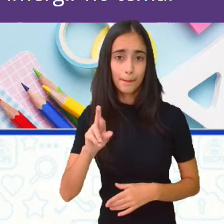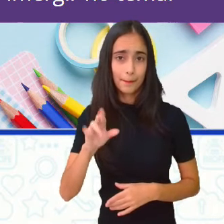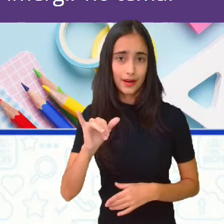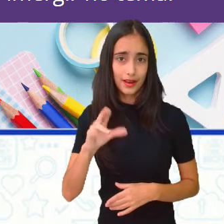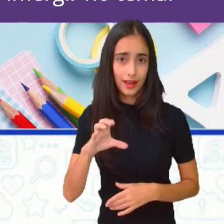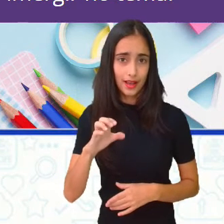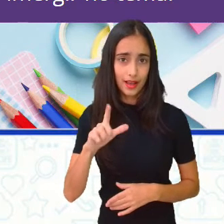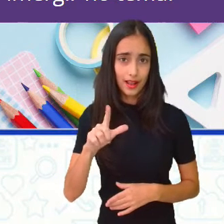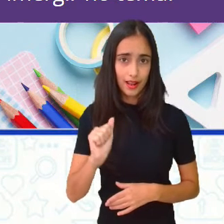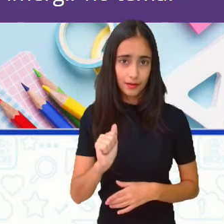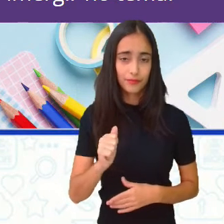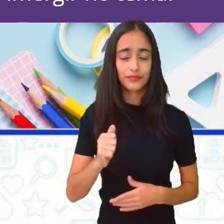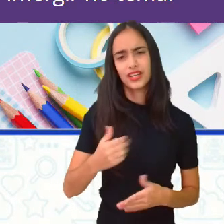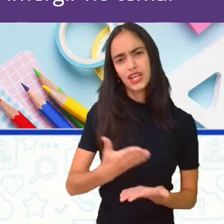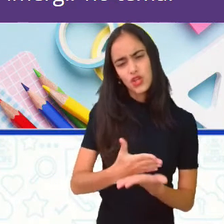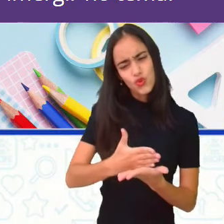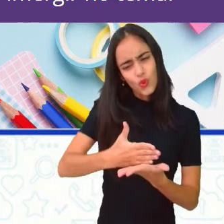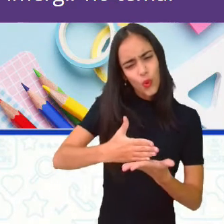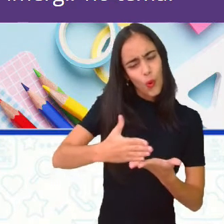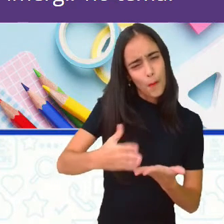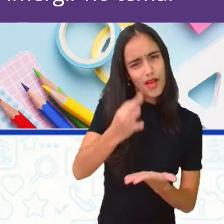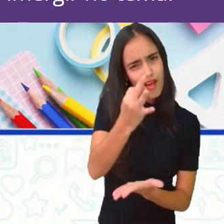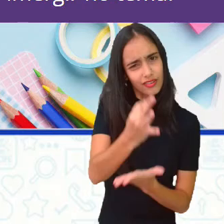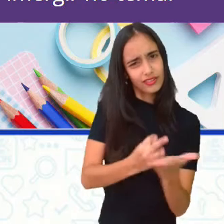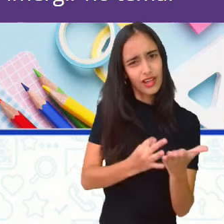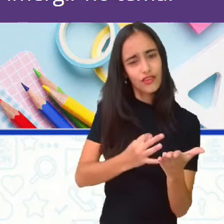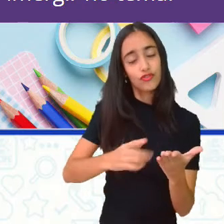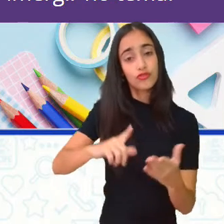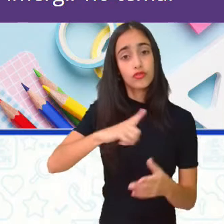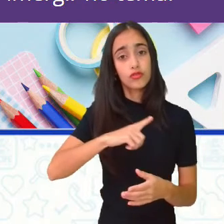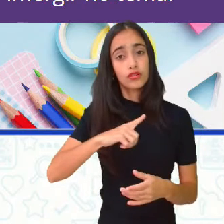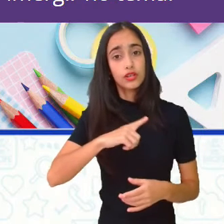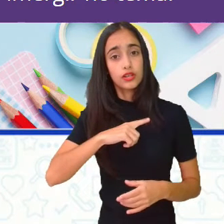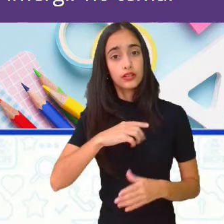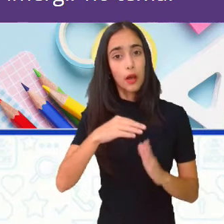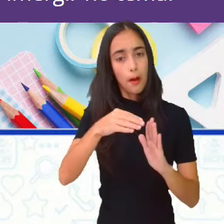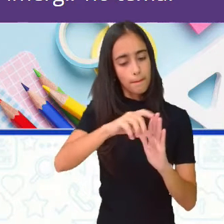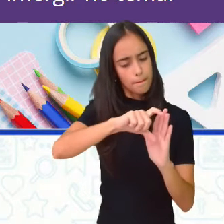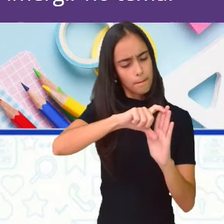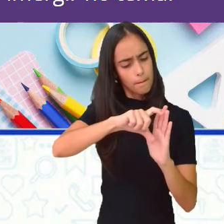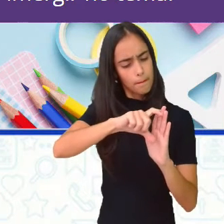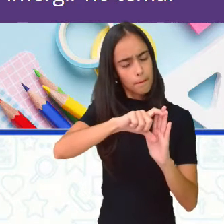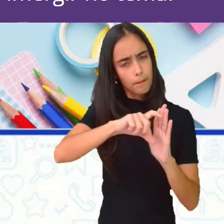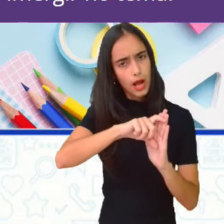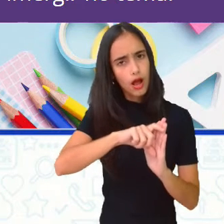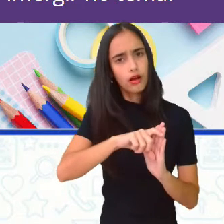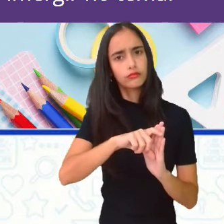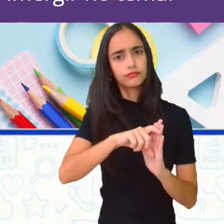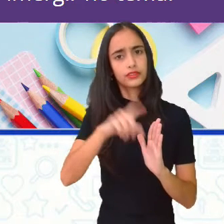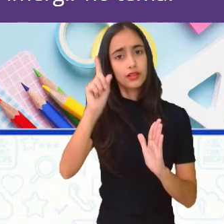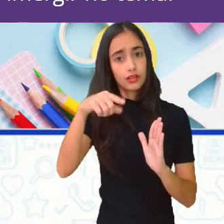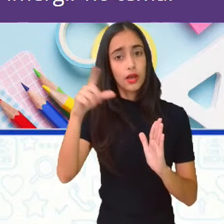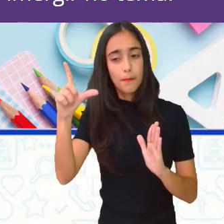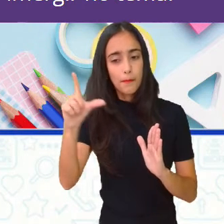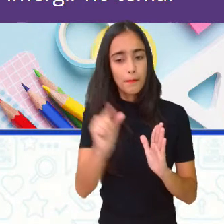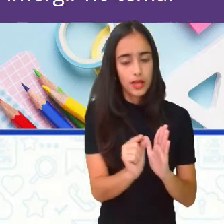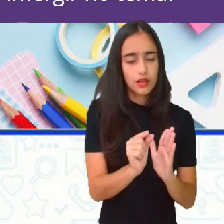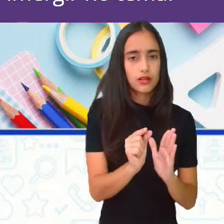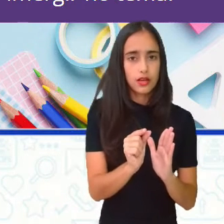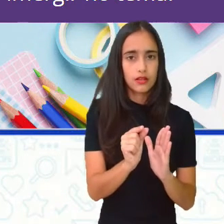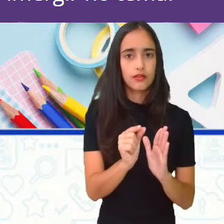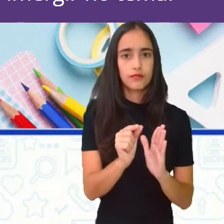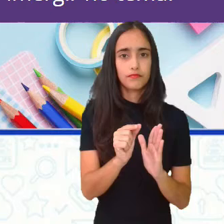gente tem, no começo do texto da Gabriela, a gente tem uma partezinha que é pequena comparada ao